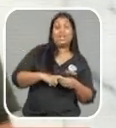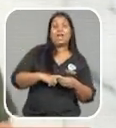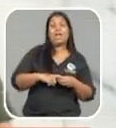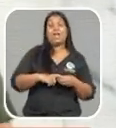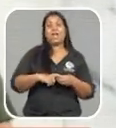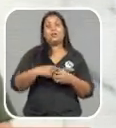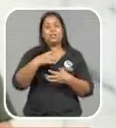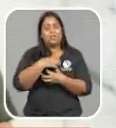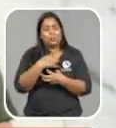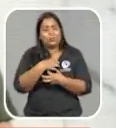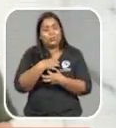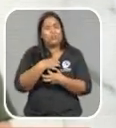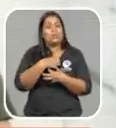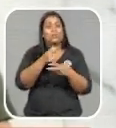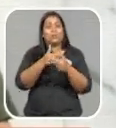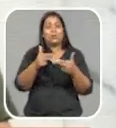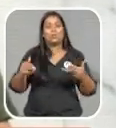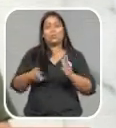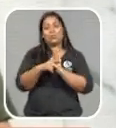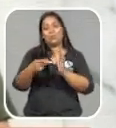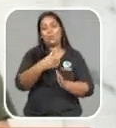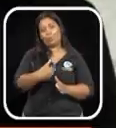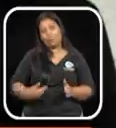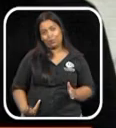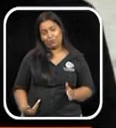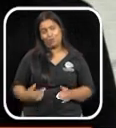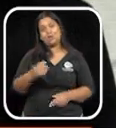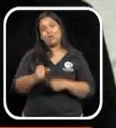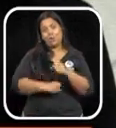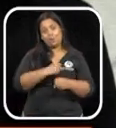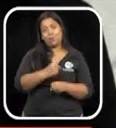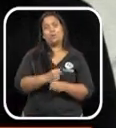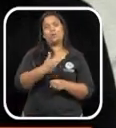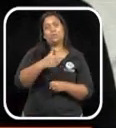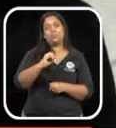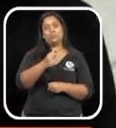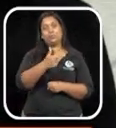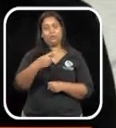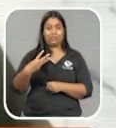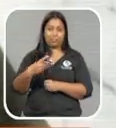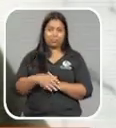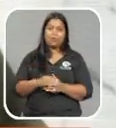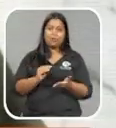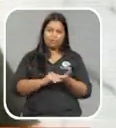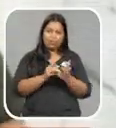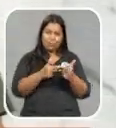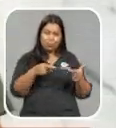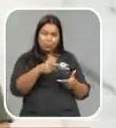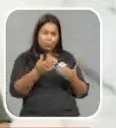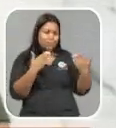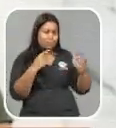Acho que é um ano para isso, 2023. Faltou alguma coisa, João, que a gente não falou? Ah, ótimo. Mano? Você é completo, né, Matheus?